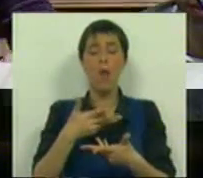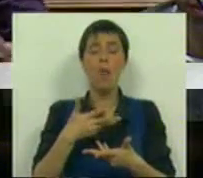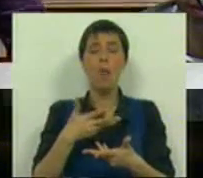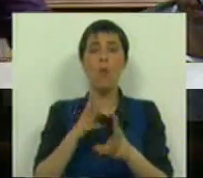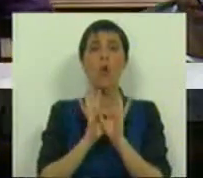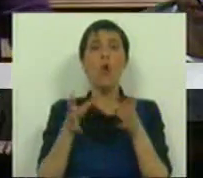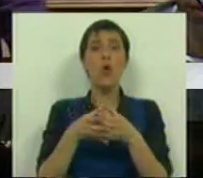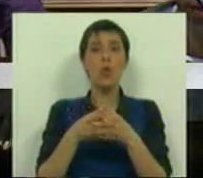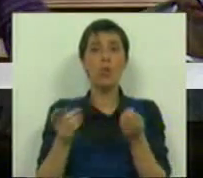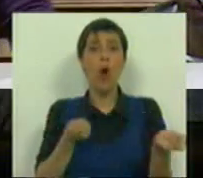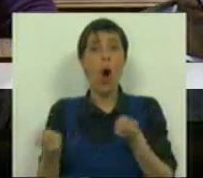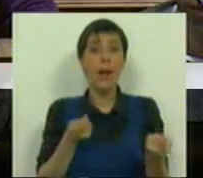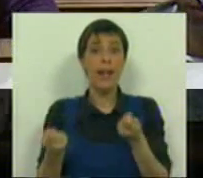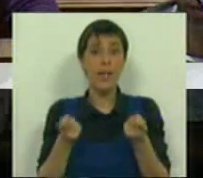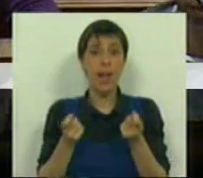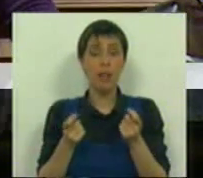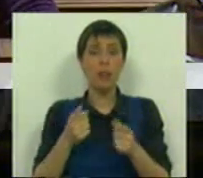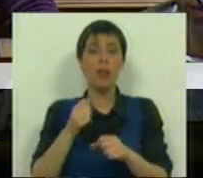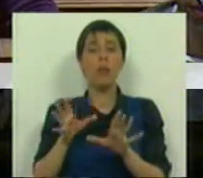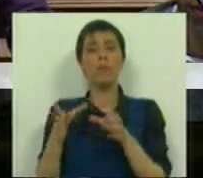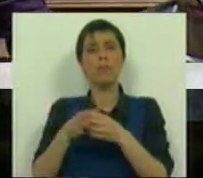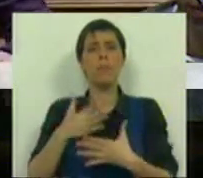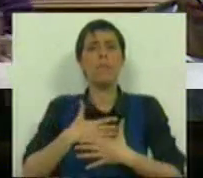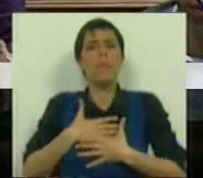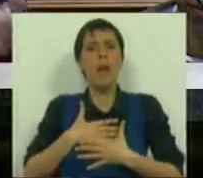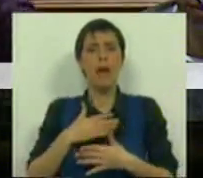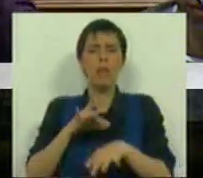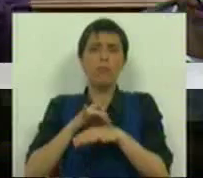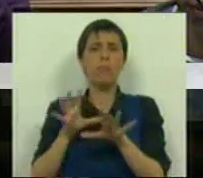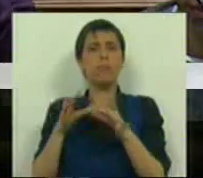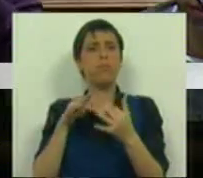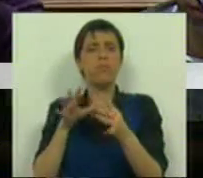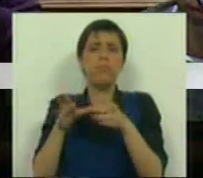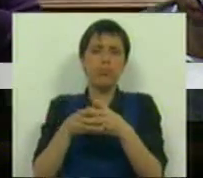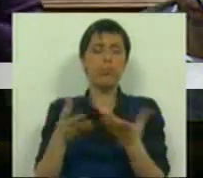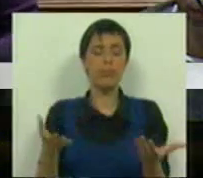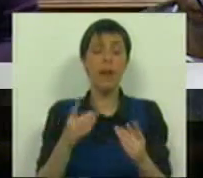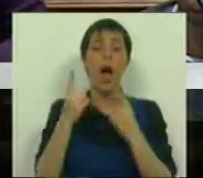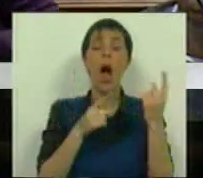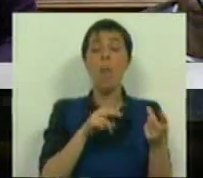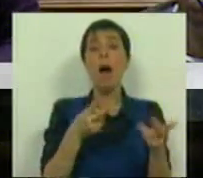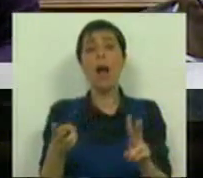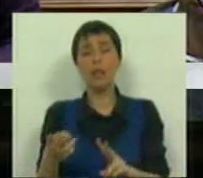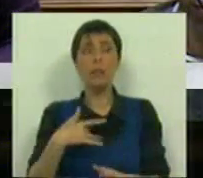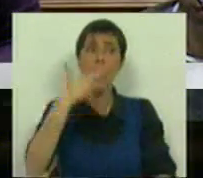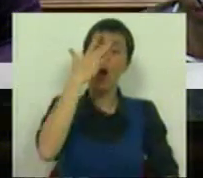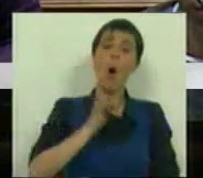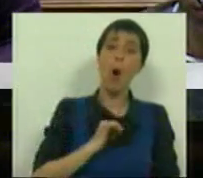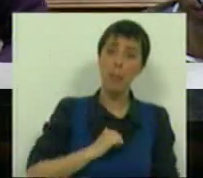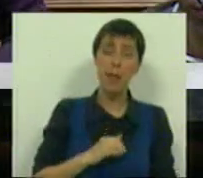os grupos organizados de adeptos. Portanto, há aqui algumas alterações e do nosso ponto de